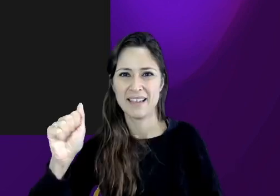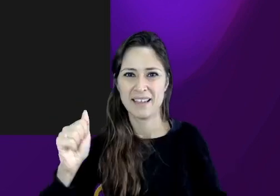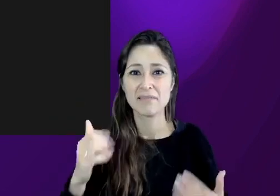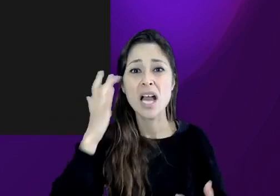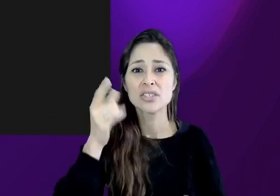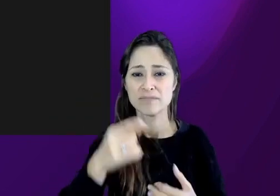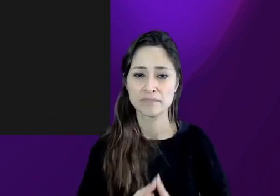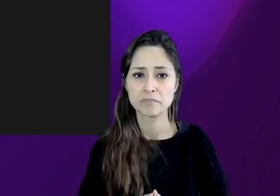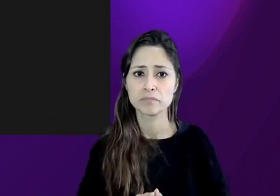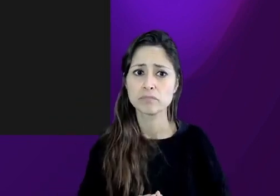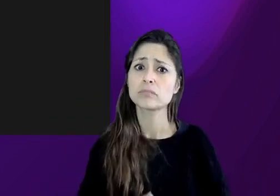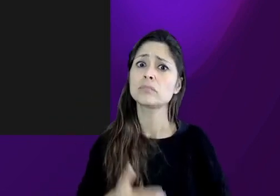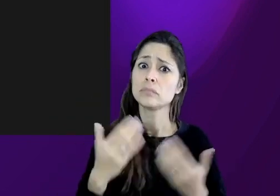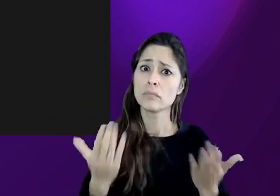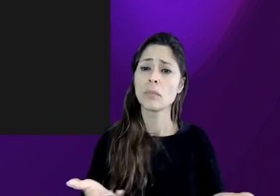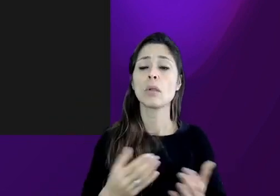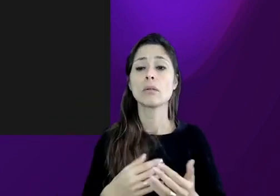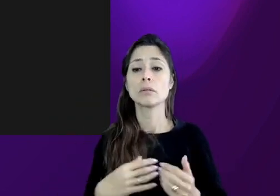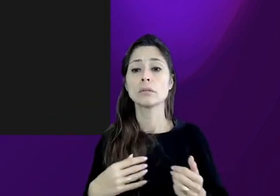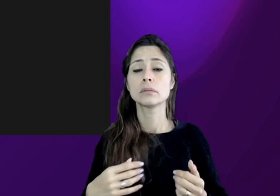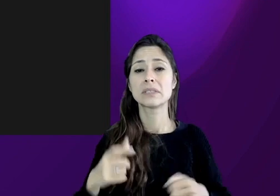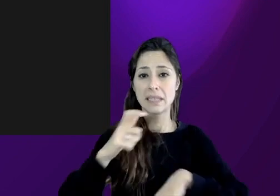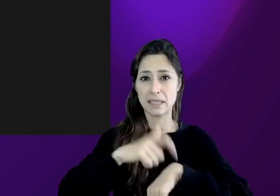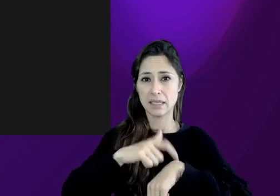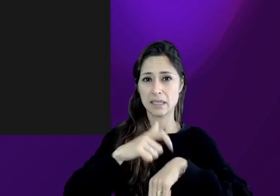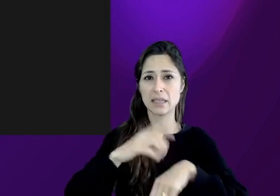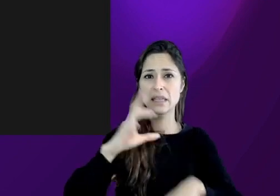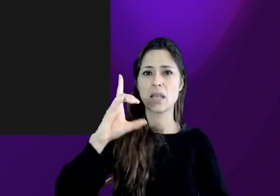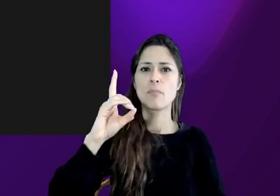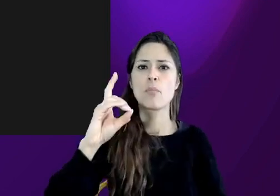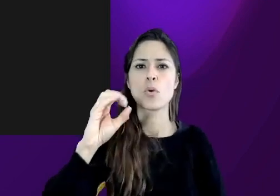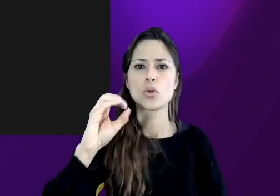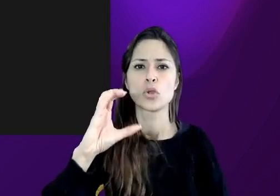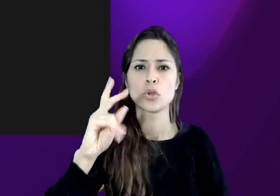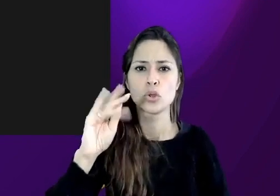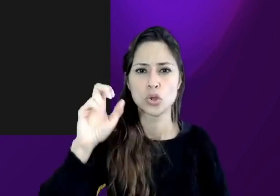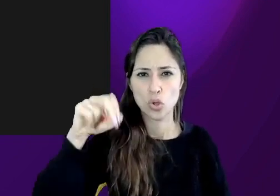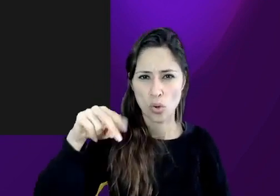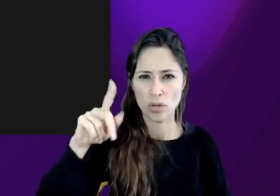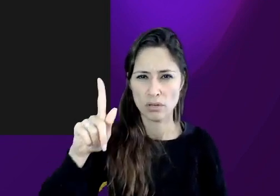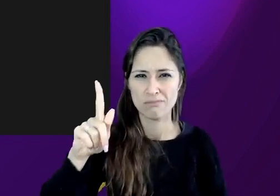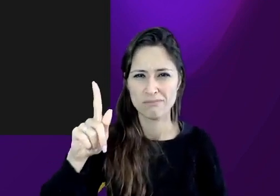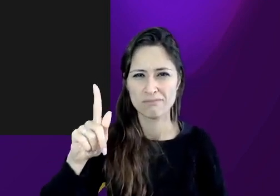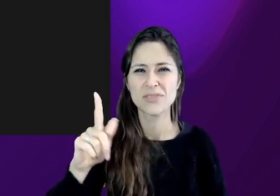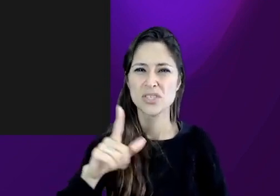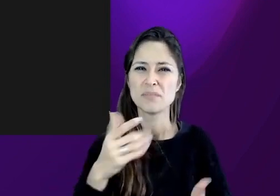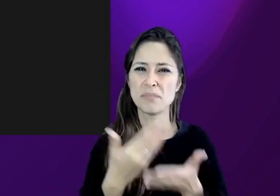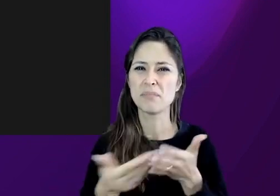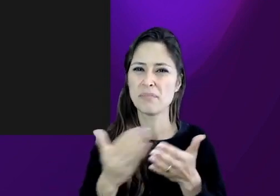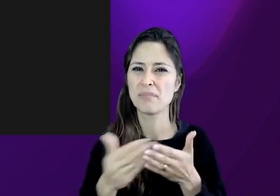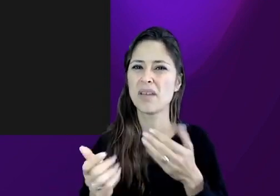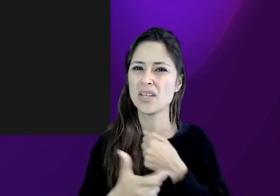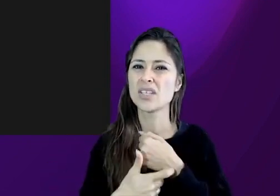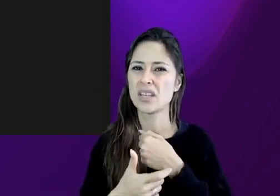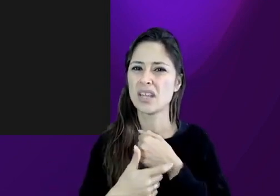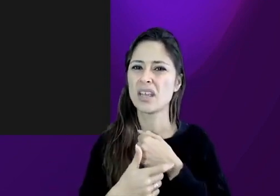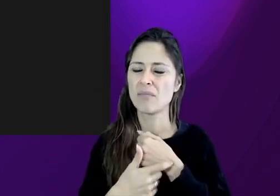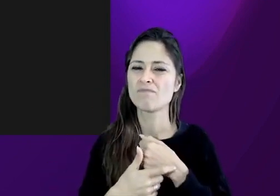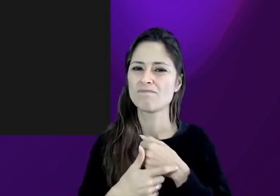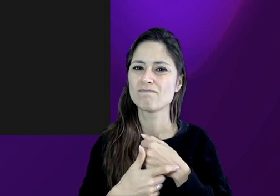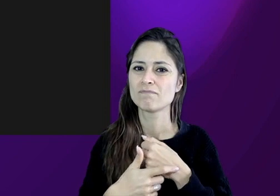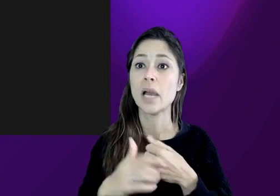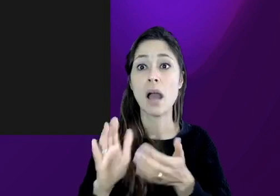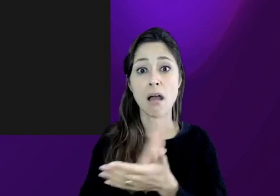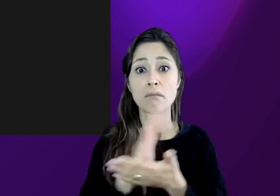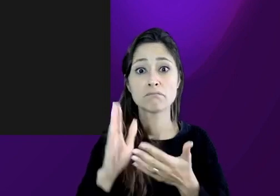Olha, Armando, o tempo de docking, a gente realmente perde alguns minutinhos ali. Já tivemos casos